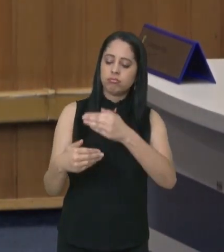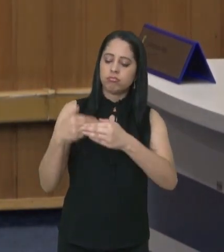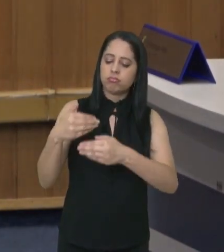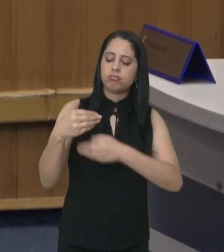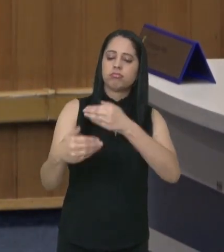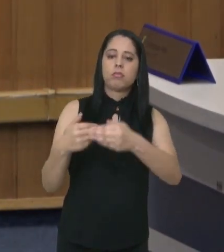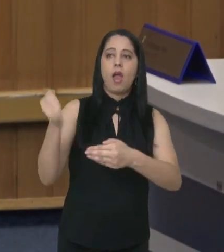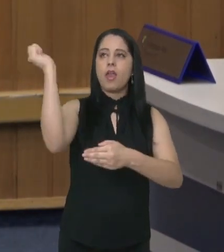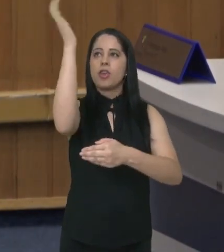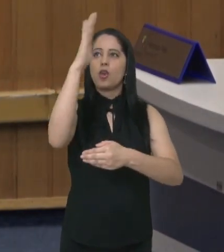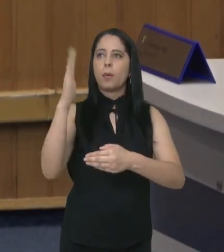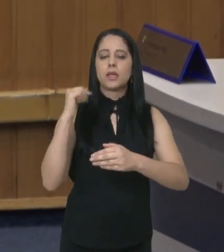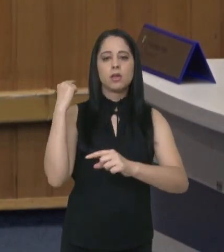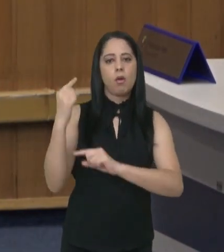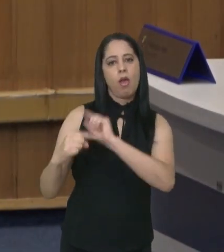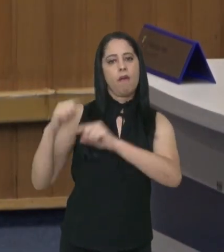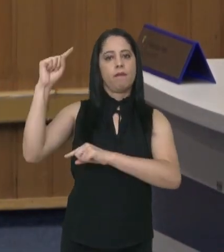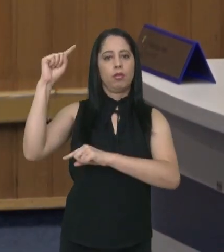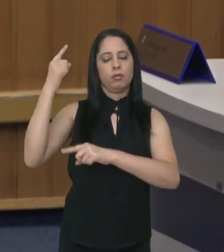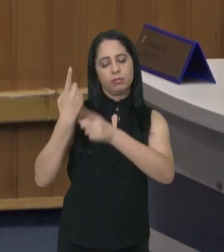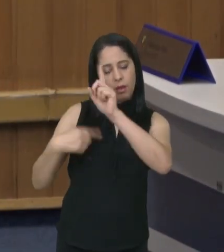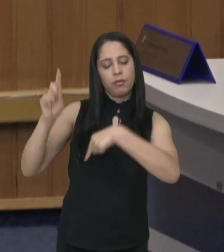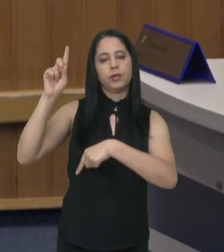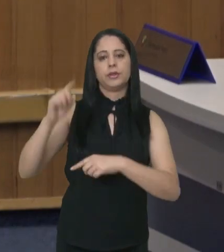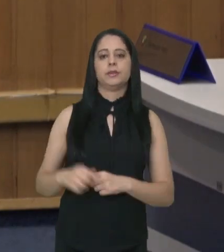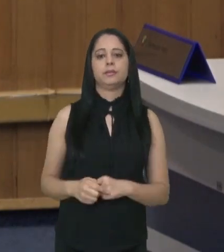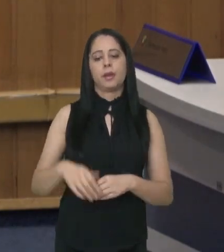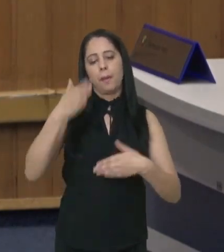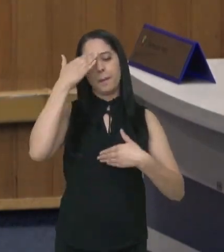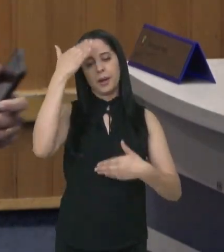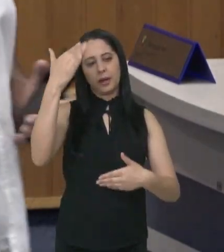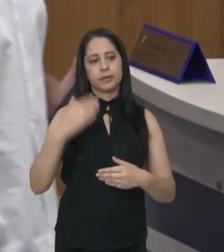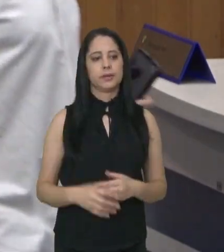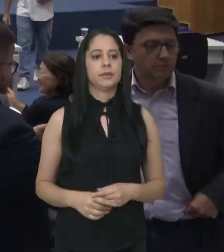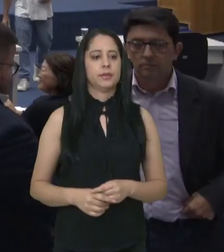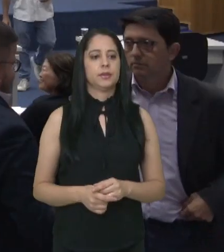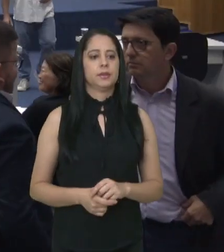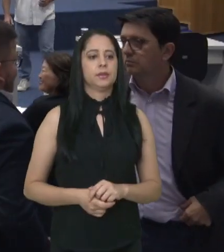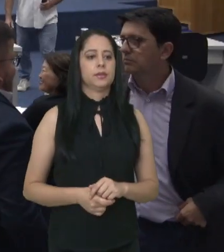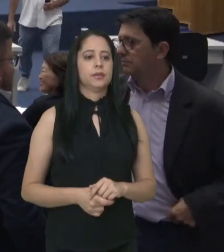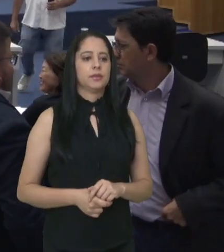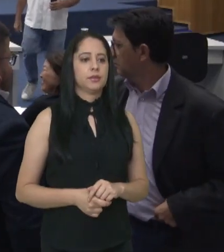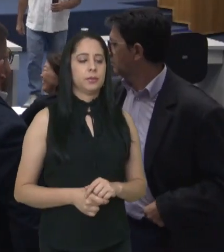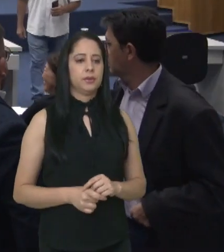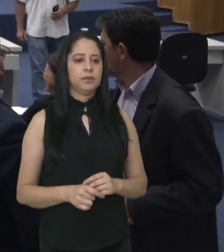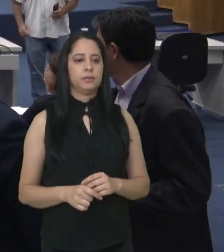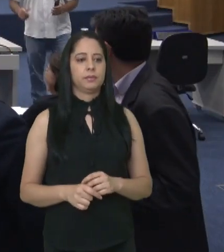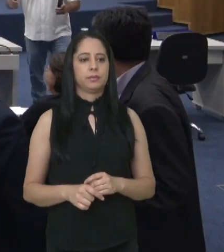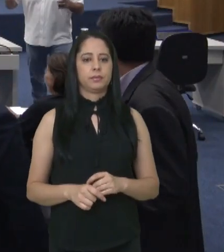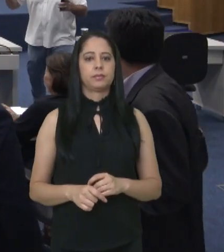reflete aqui em São José e na região. Muito obrigado, senhor presidente. Com a palavra, o vereador Roberto do